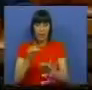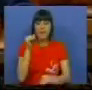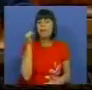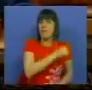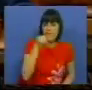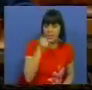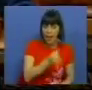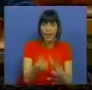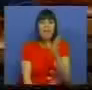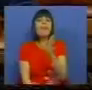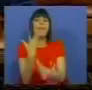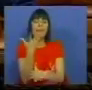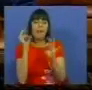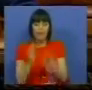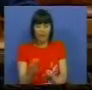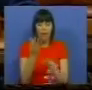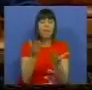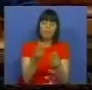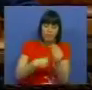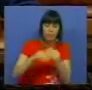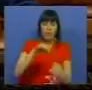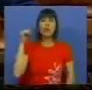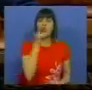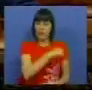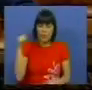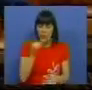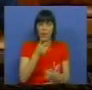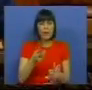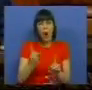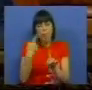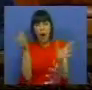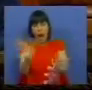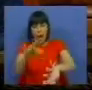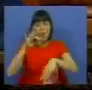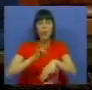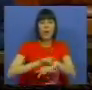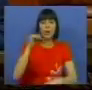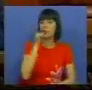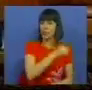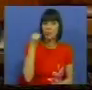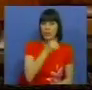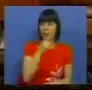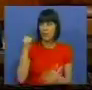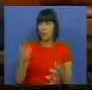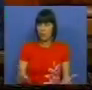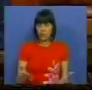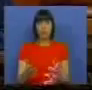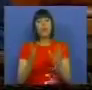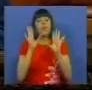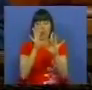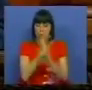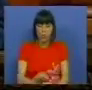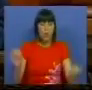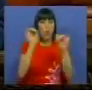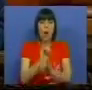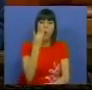massacra e que cria acrescentado sofrimento e inútil sofrimento aos doentes. Nem uma palavra. Não